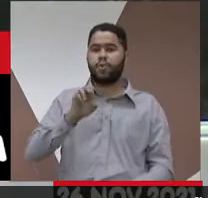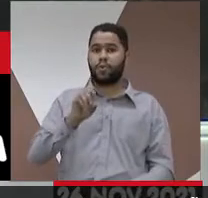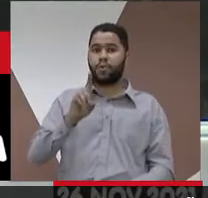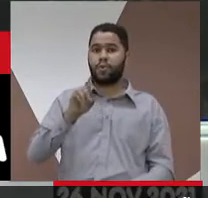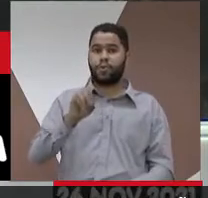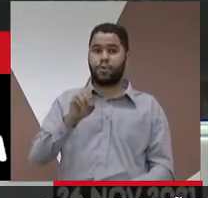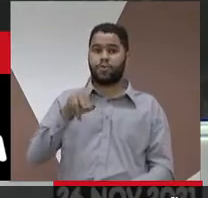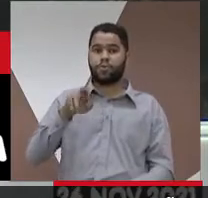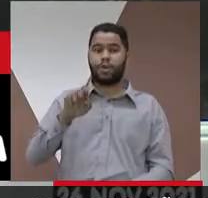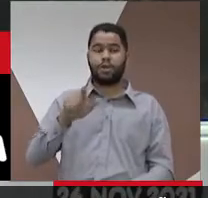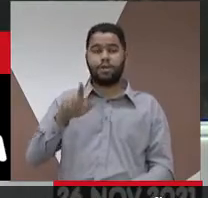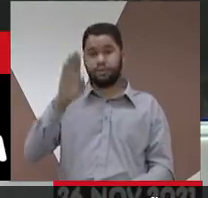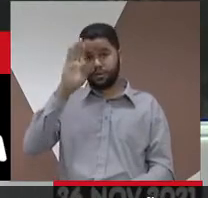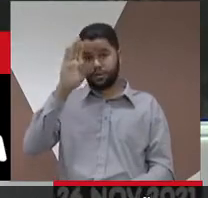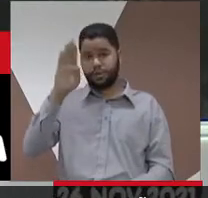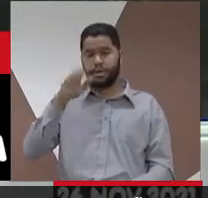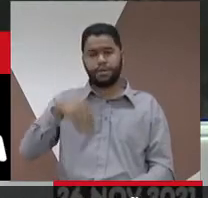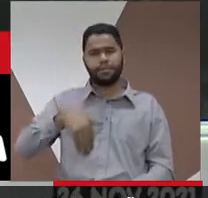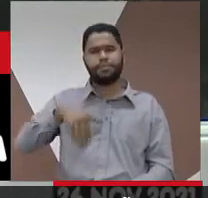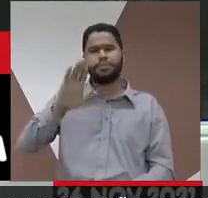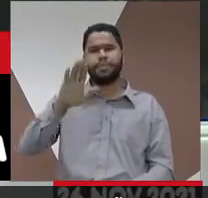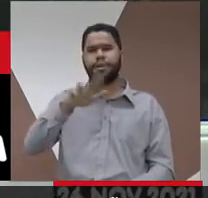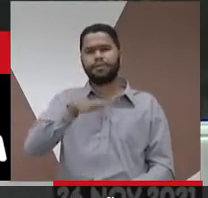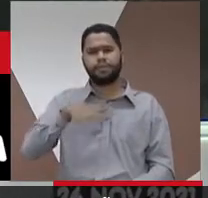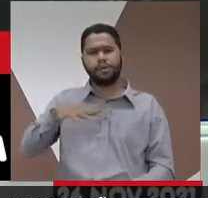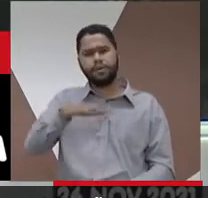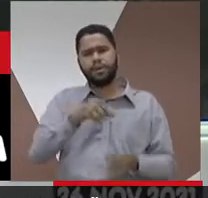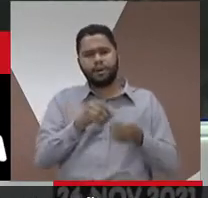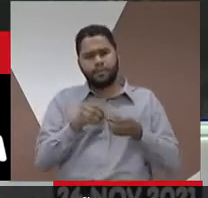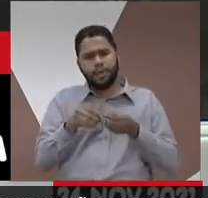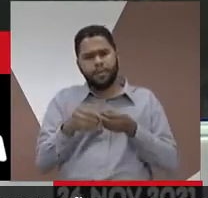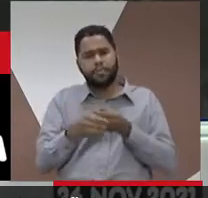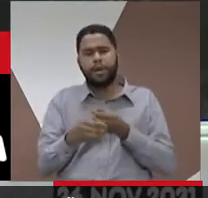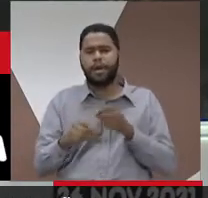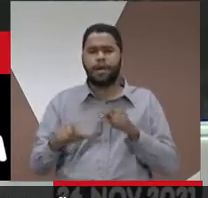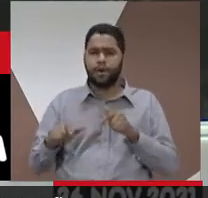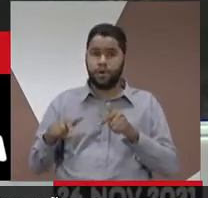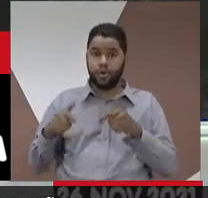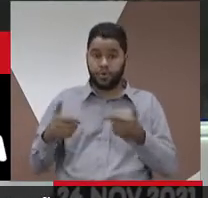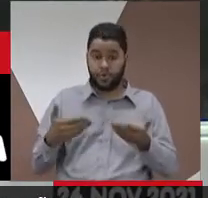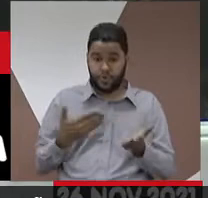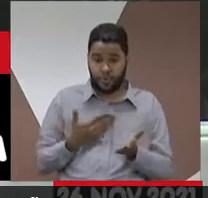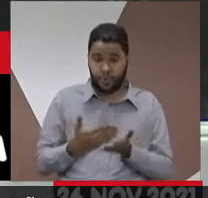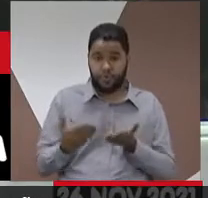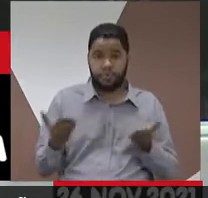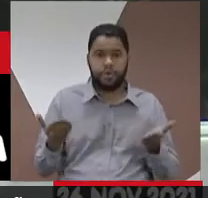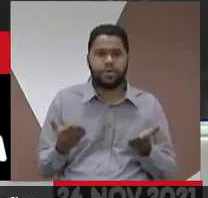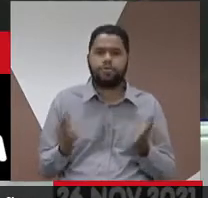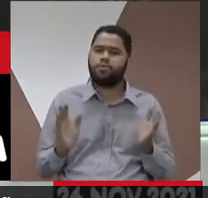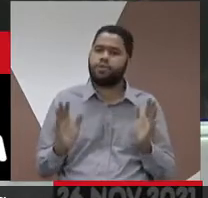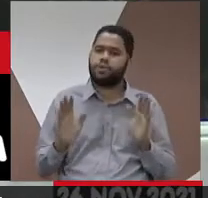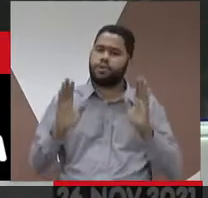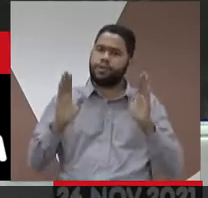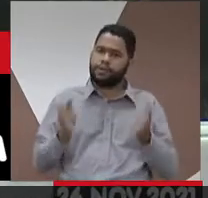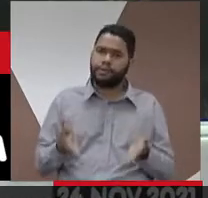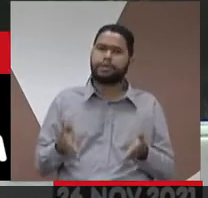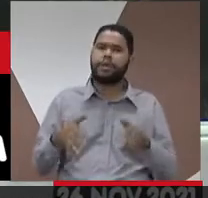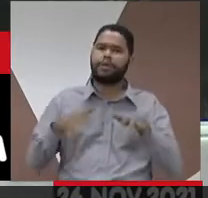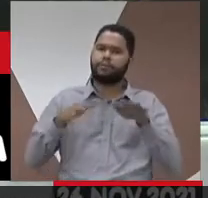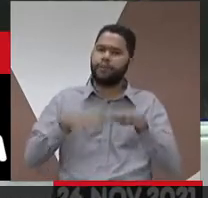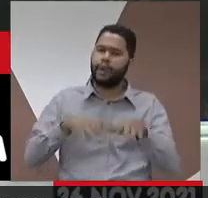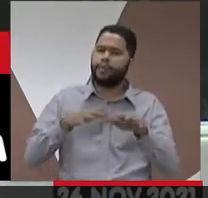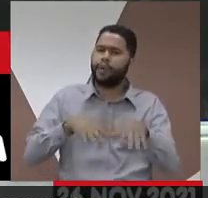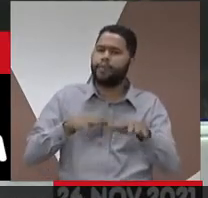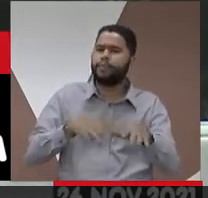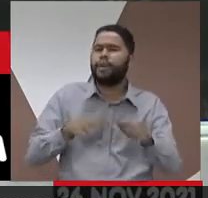destaque maior em toda a região metropolitana, porque essa luta ela não começa hoje, né? A gente já tem se